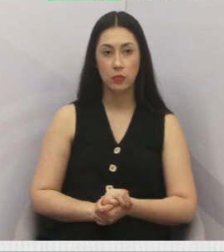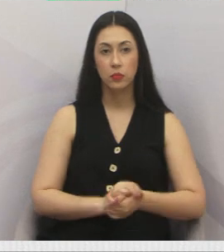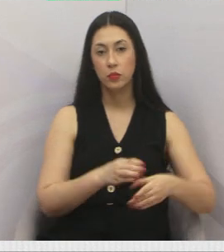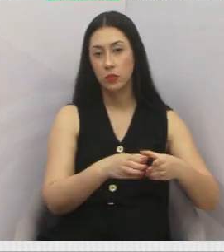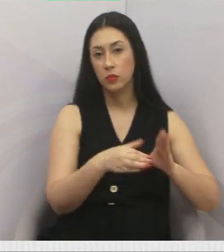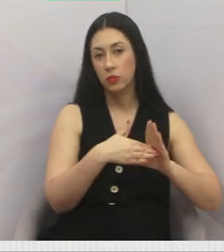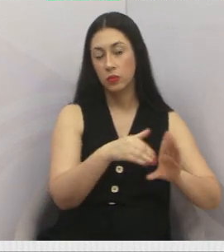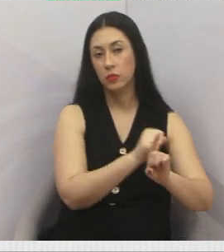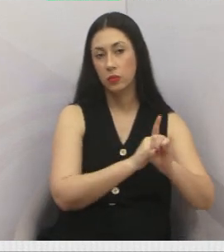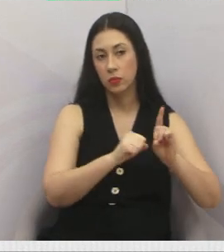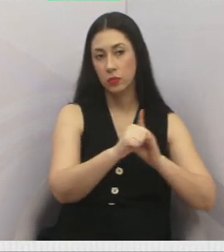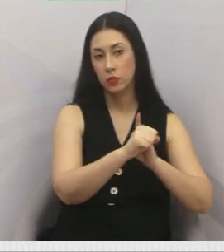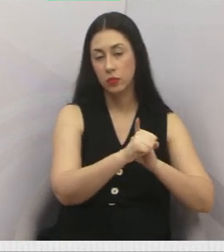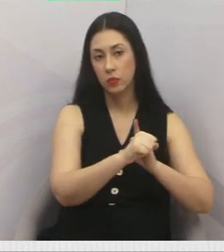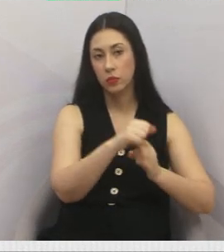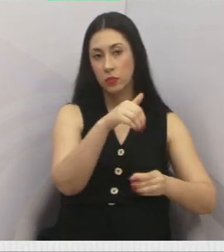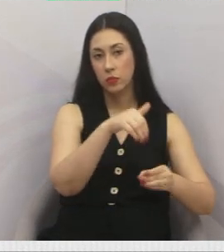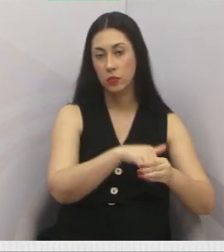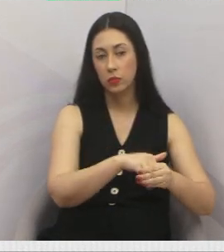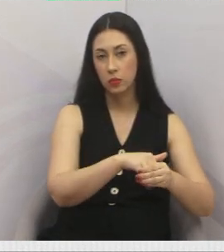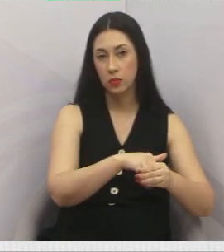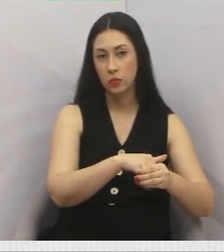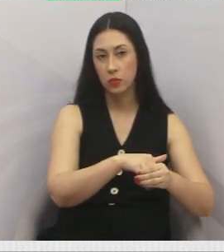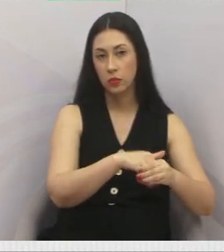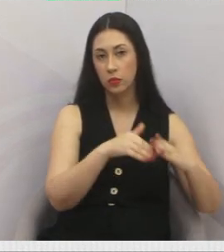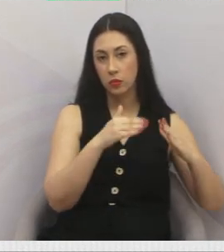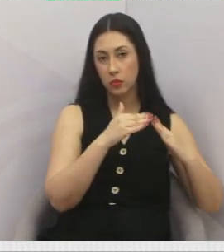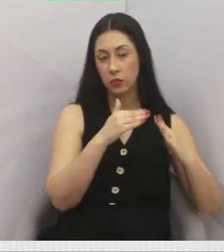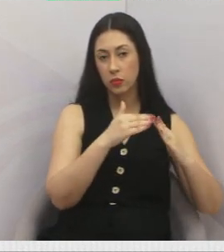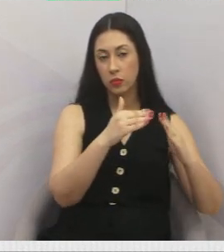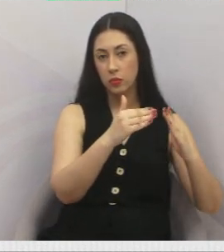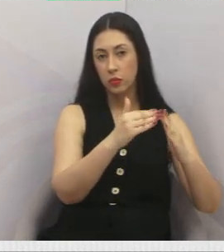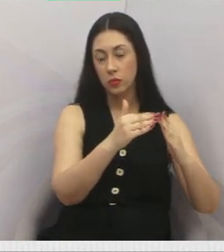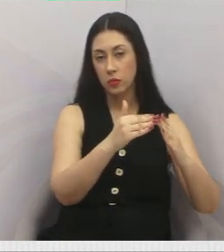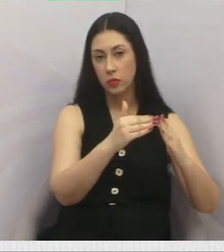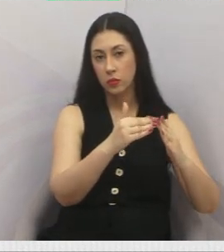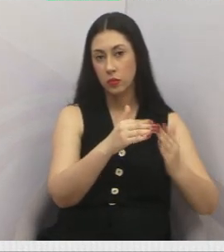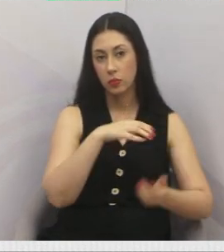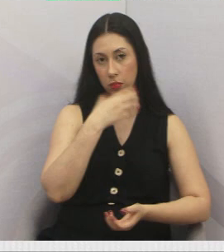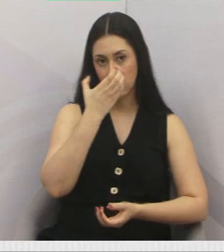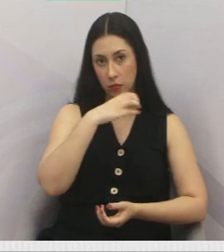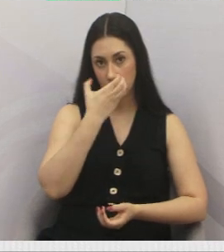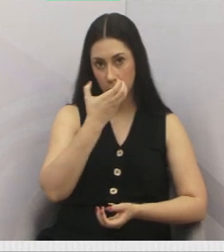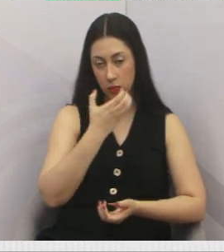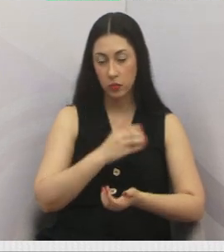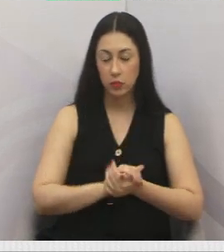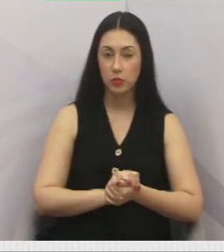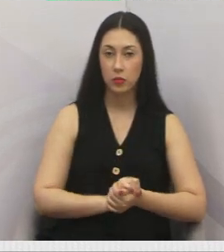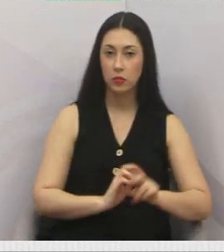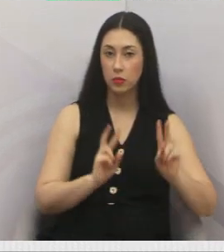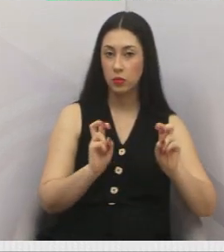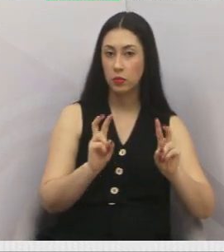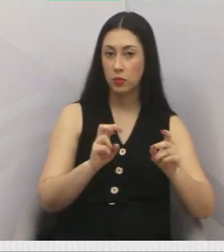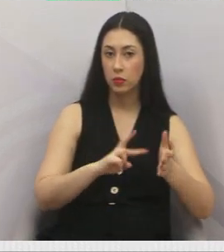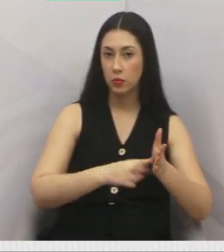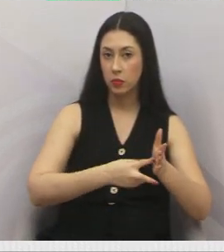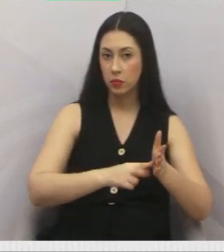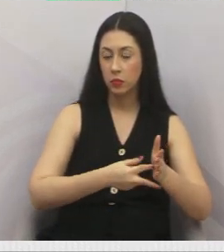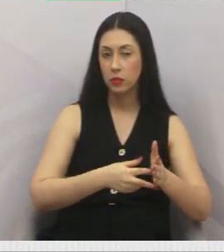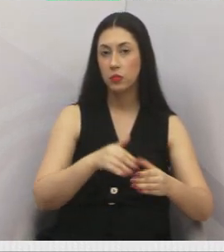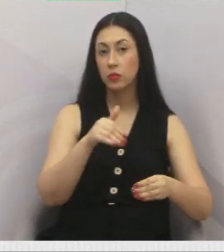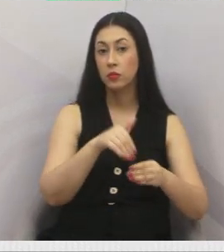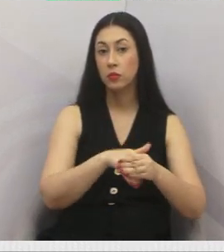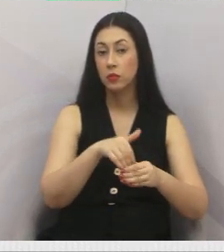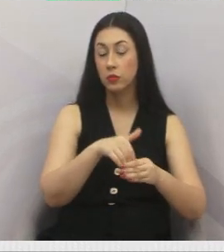Movimentos Populares e ou Coletivos. Um voto para a Associação dos Moradores de Jardim Paraíso e Jardim Holanda, entidade de classe